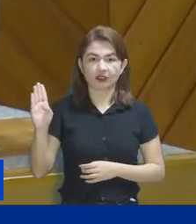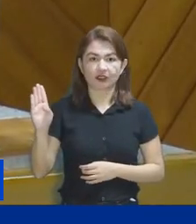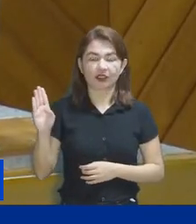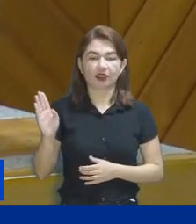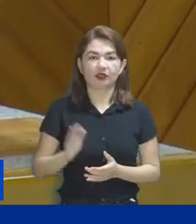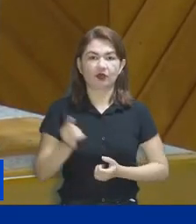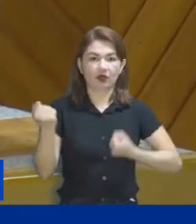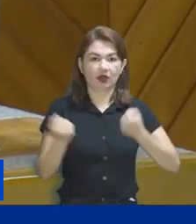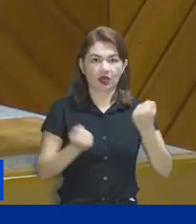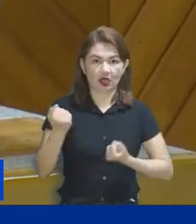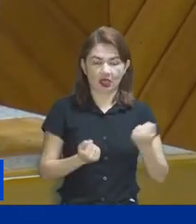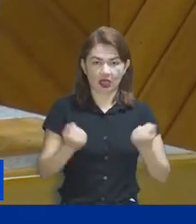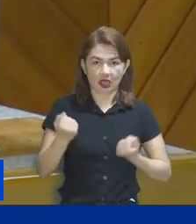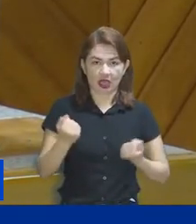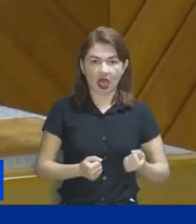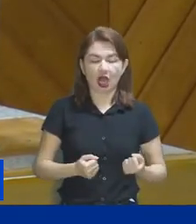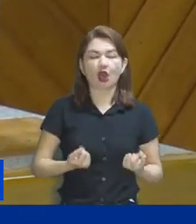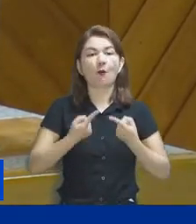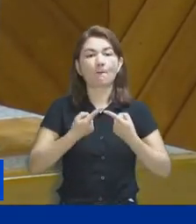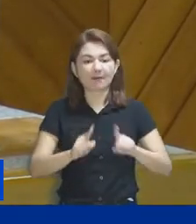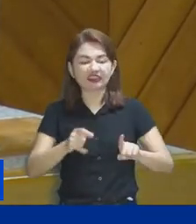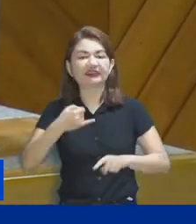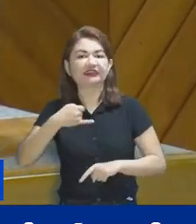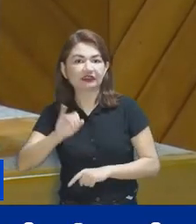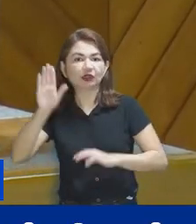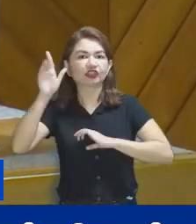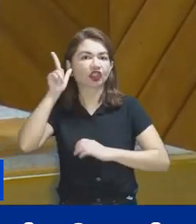ganhasse, Keila também ganharia o emprego.